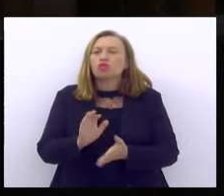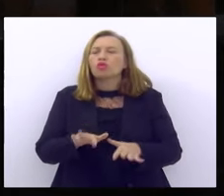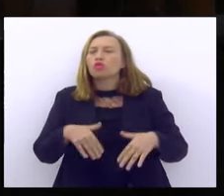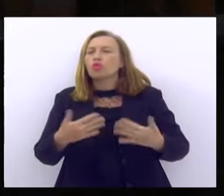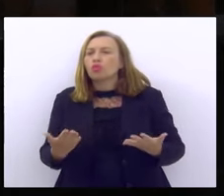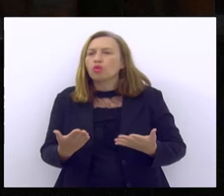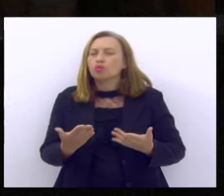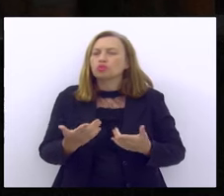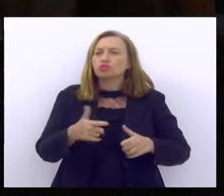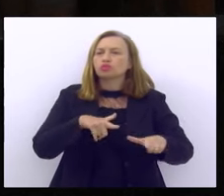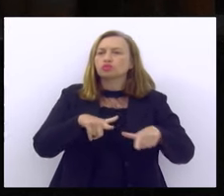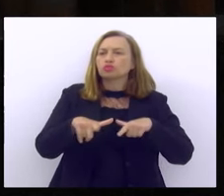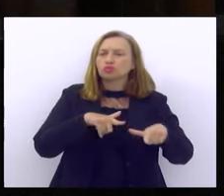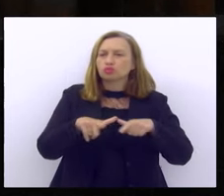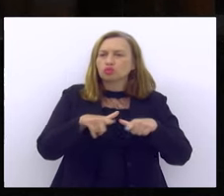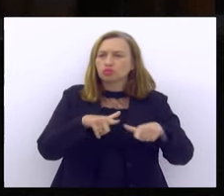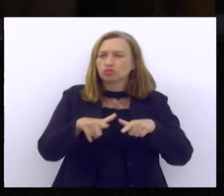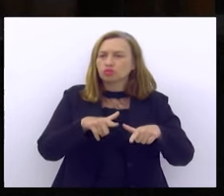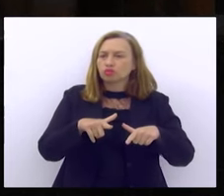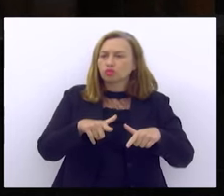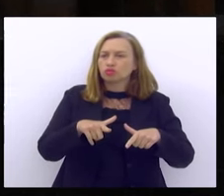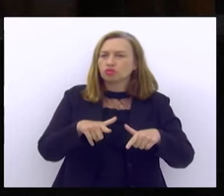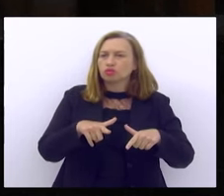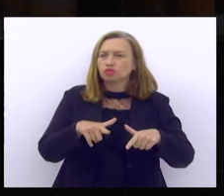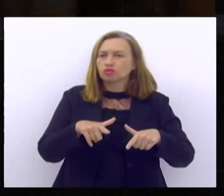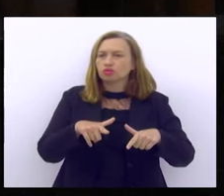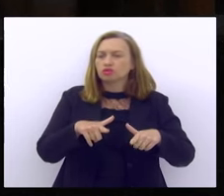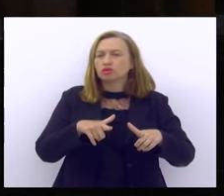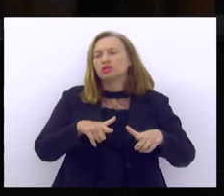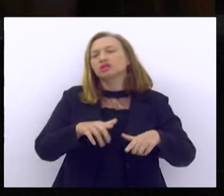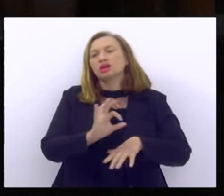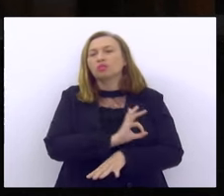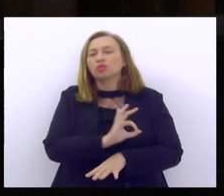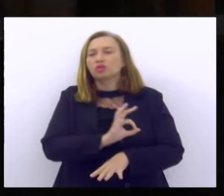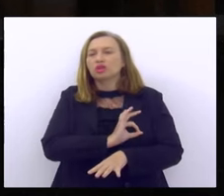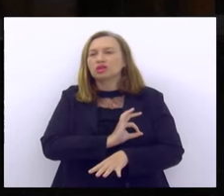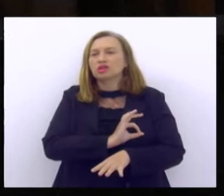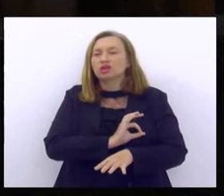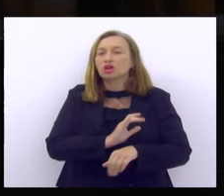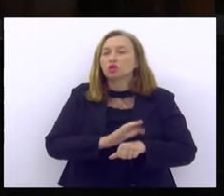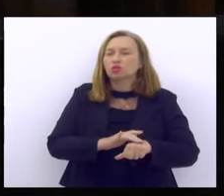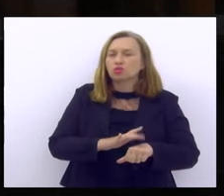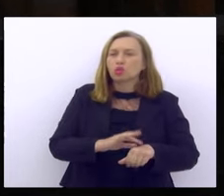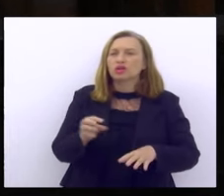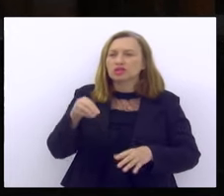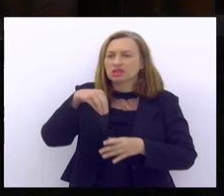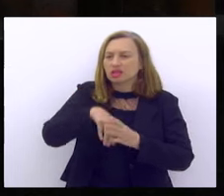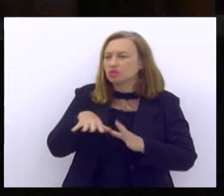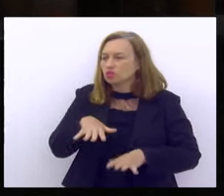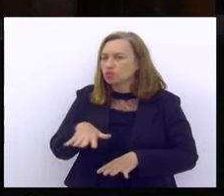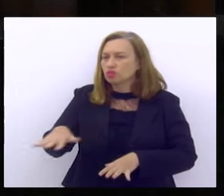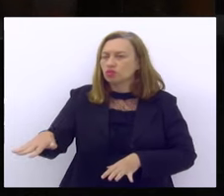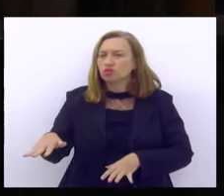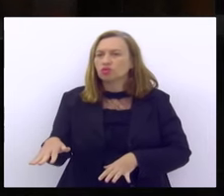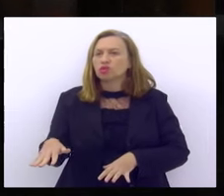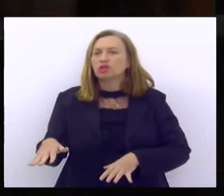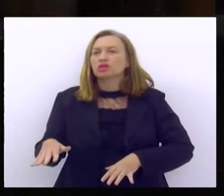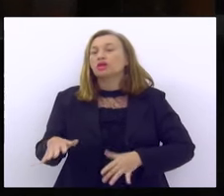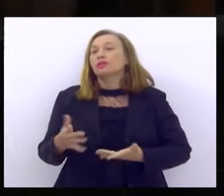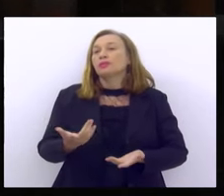operações gera um aumento das doenças na população das favelas, aumentos de doenças como